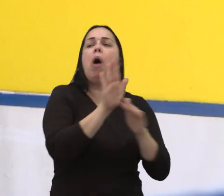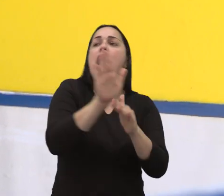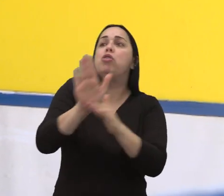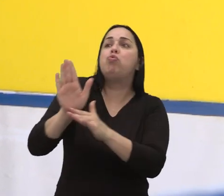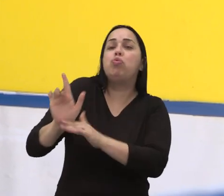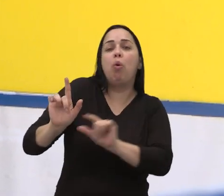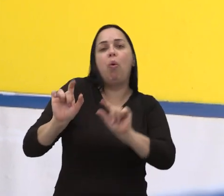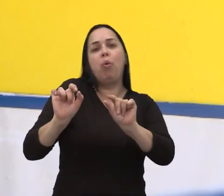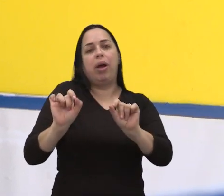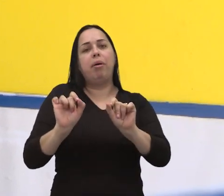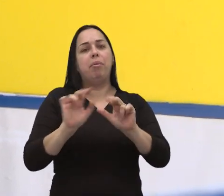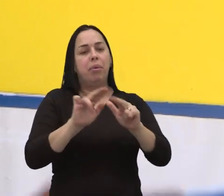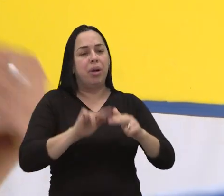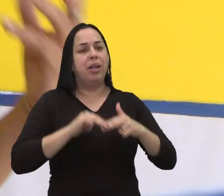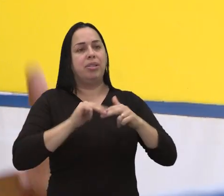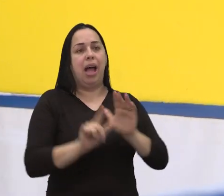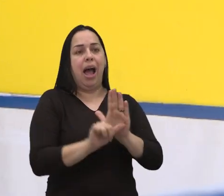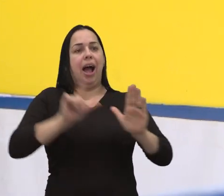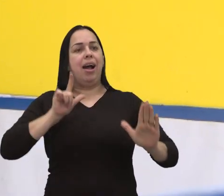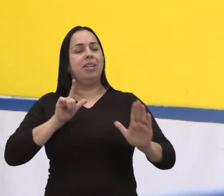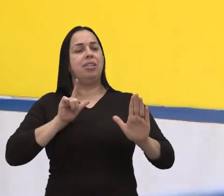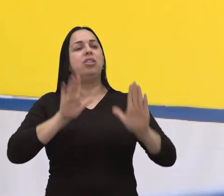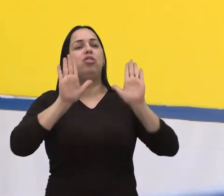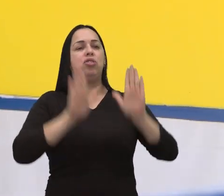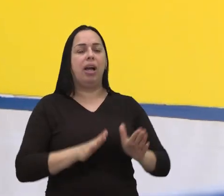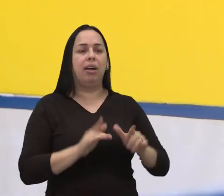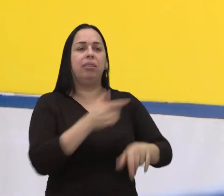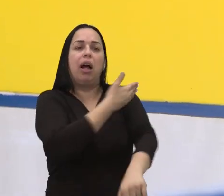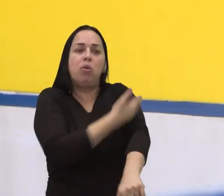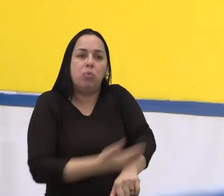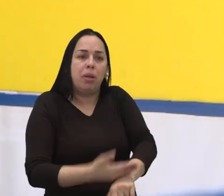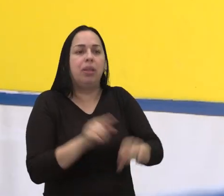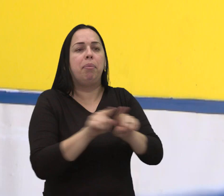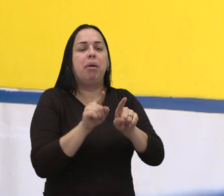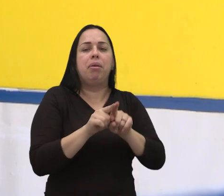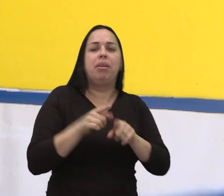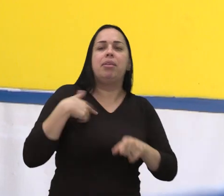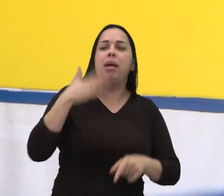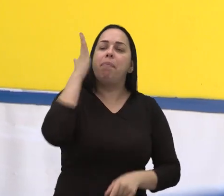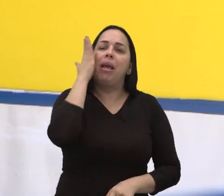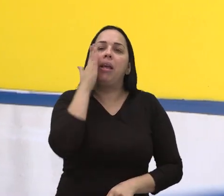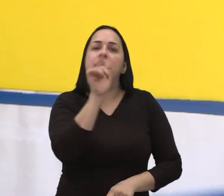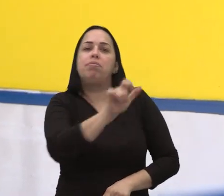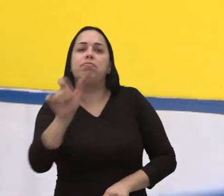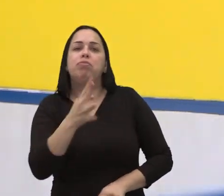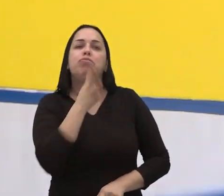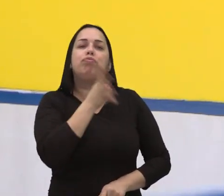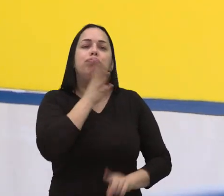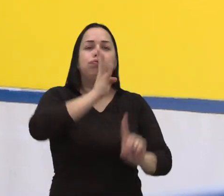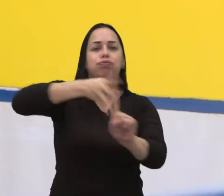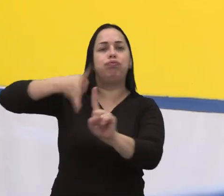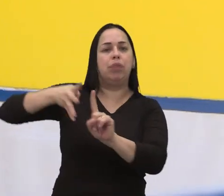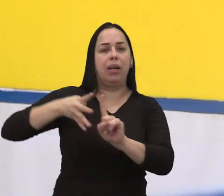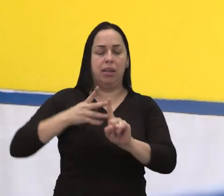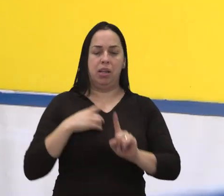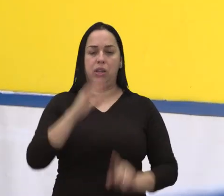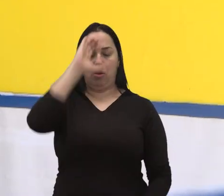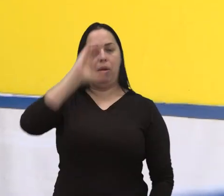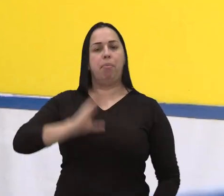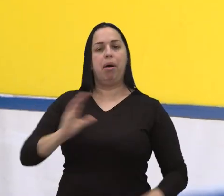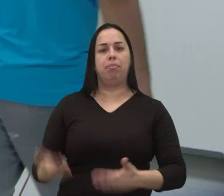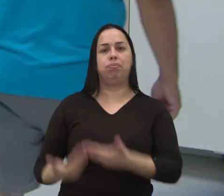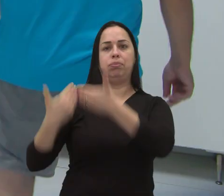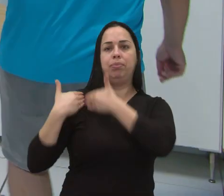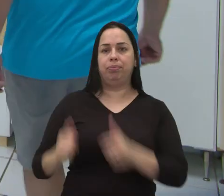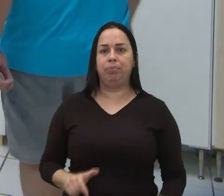município em si, né? Então, normalmente a gente prefere pessoas locais que têm mais familiaridade. E aqui é o exercício da democracia, né? A gente não pode falhar com